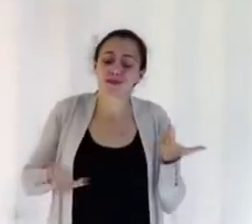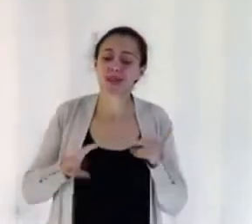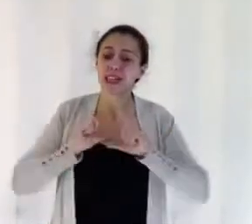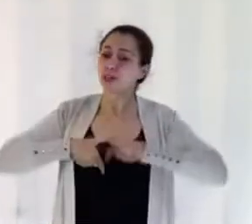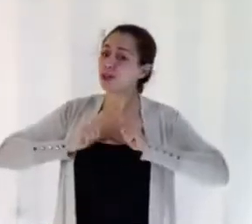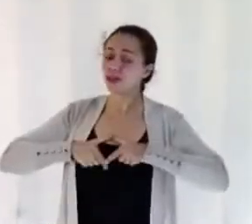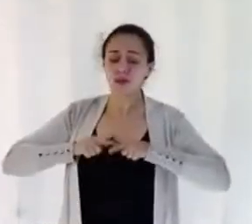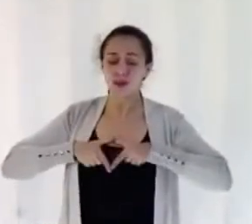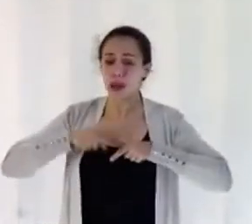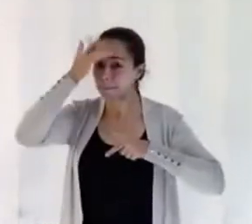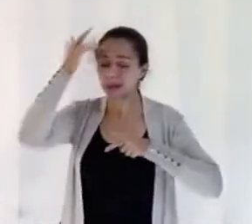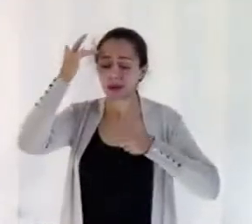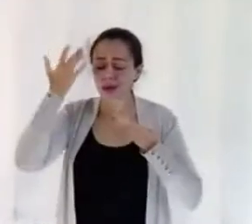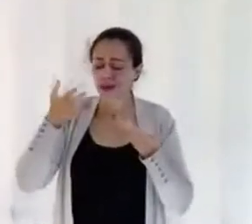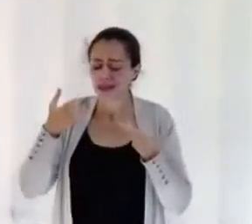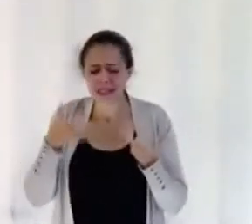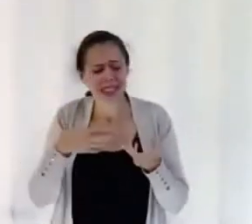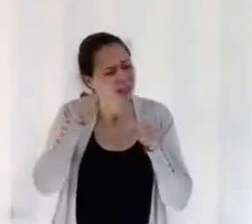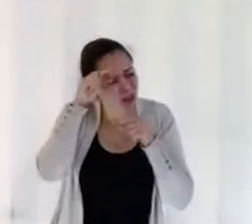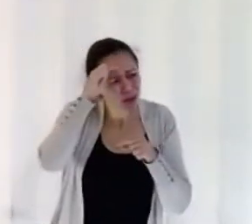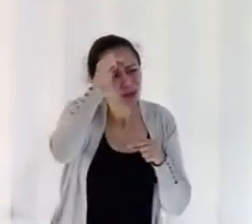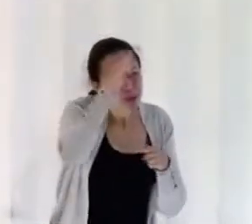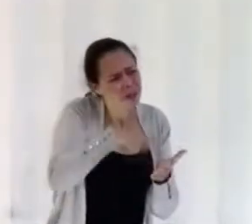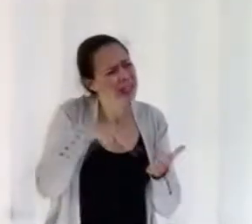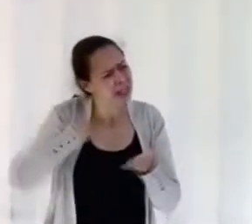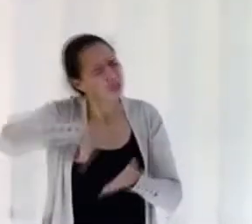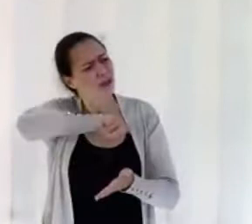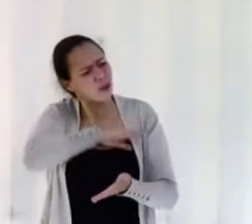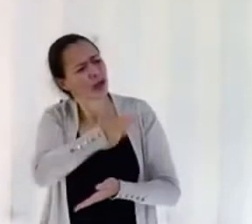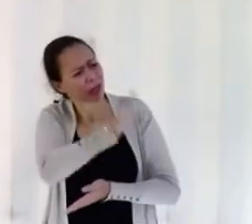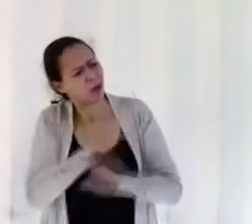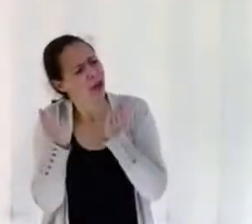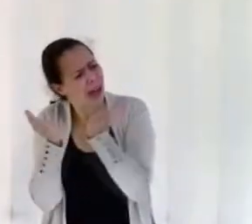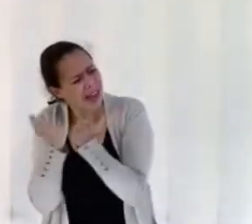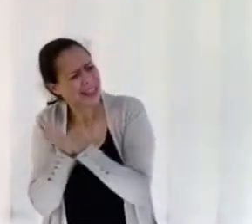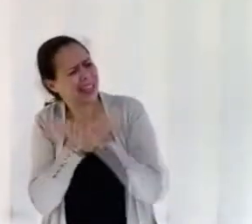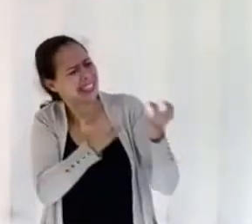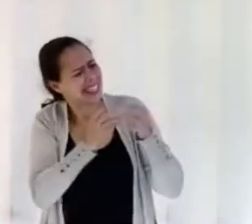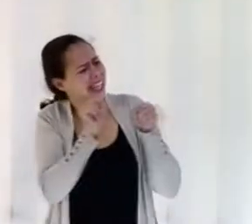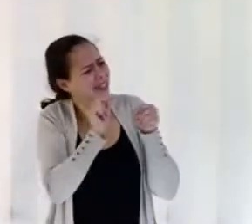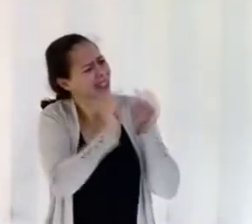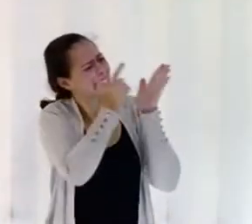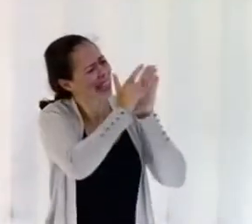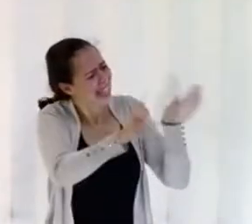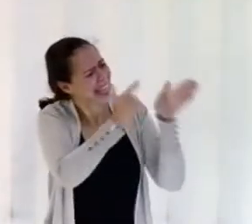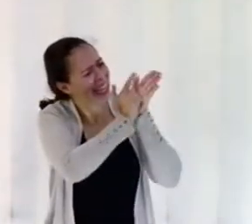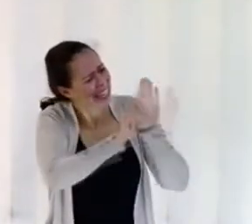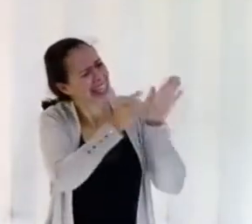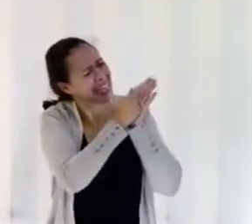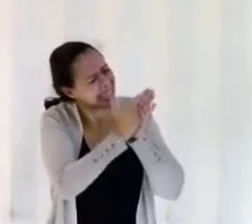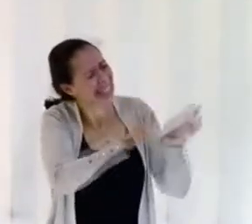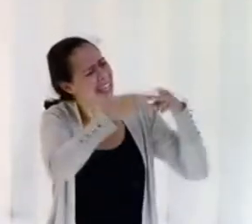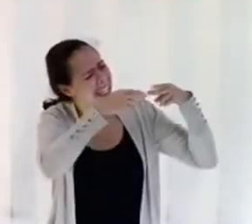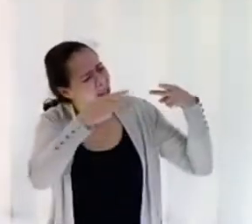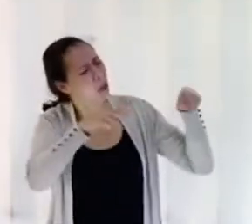para nós Jesus maior do que tudo que estava na lei, de tudo que estava